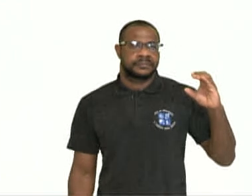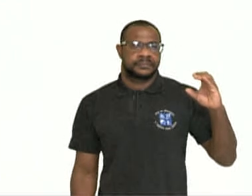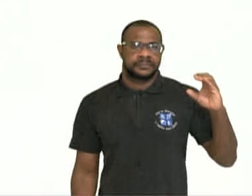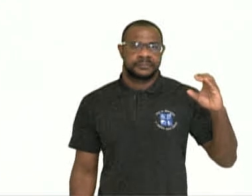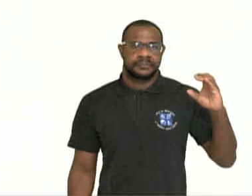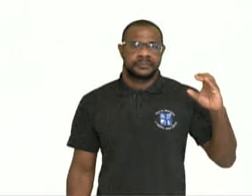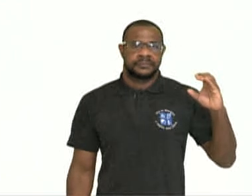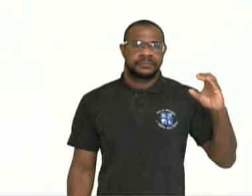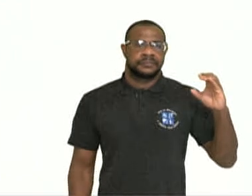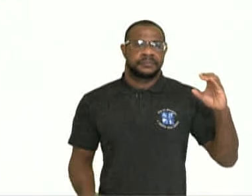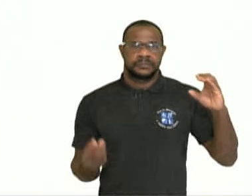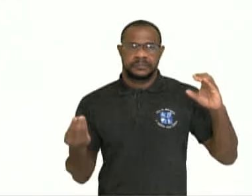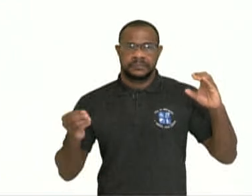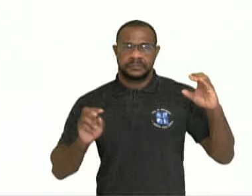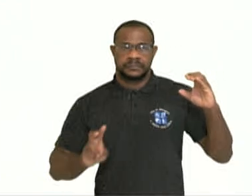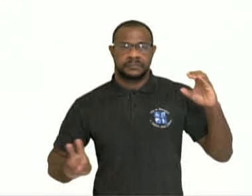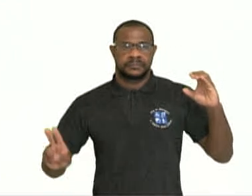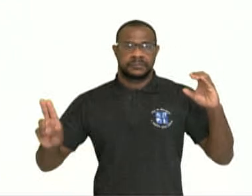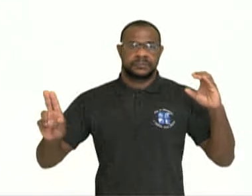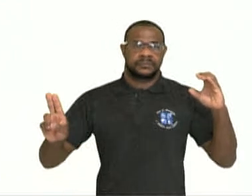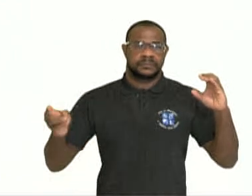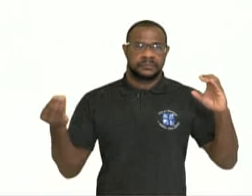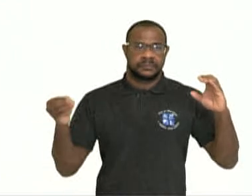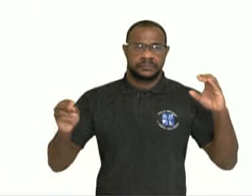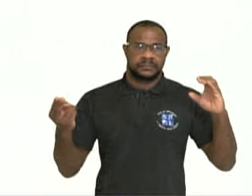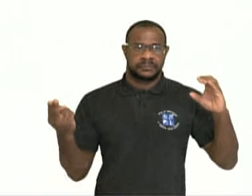C. Tienes dos opciones.